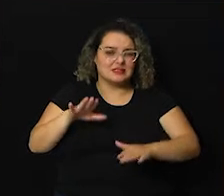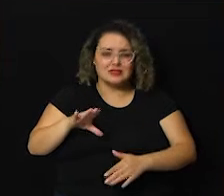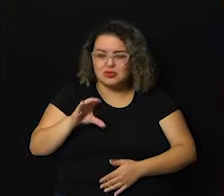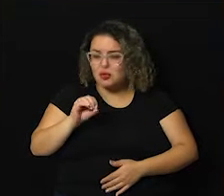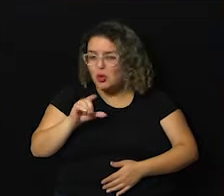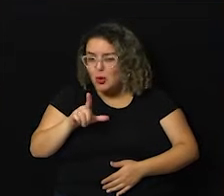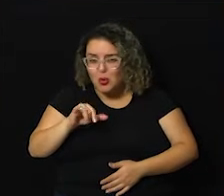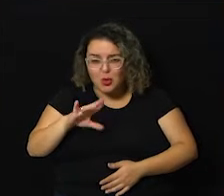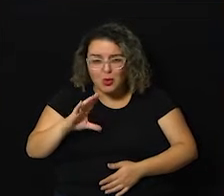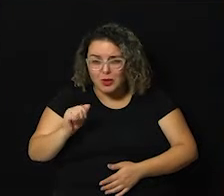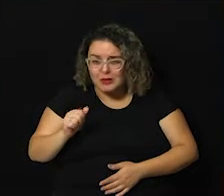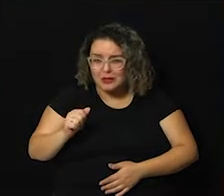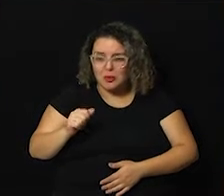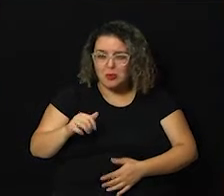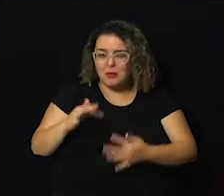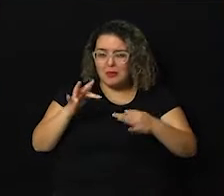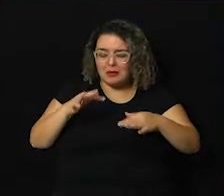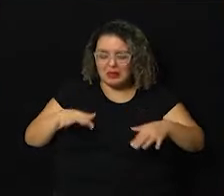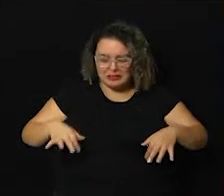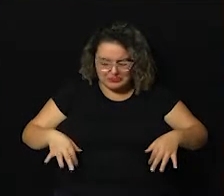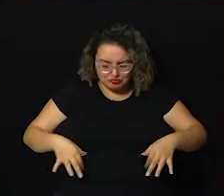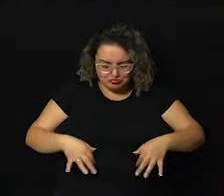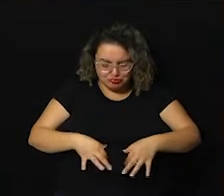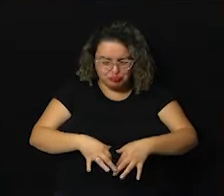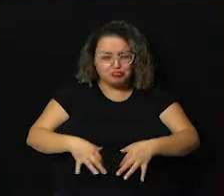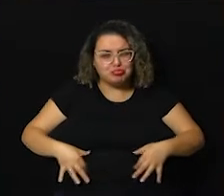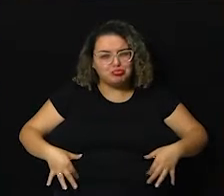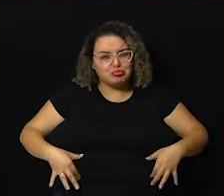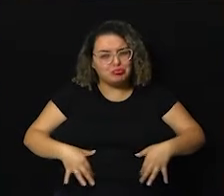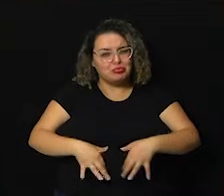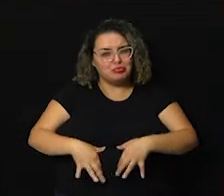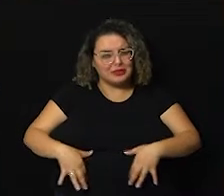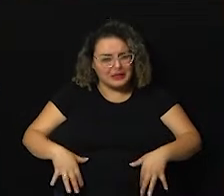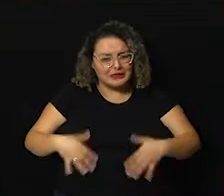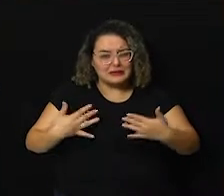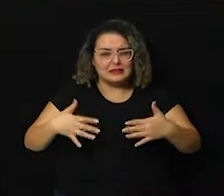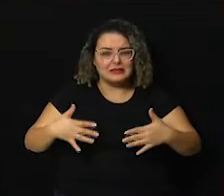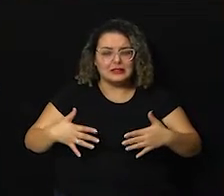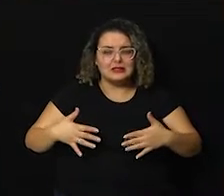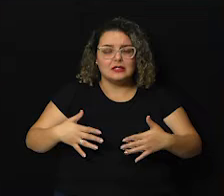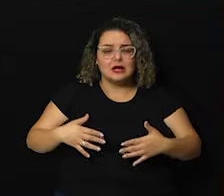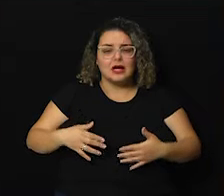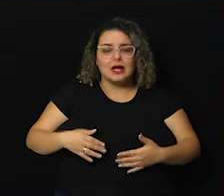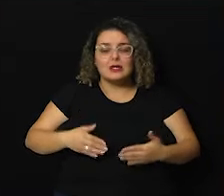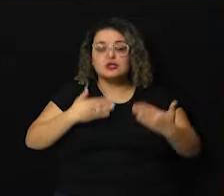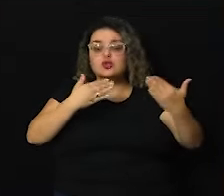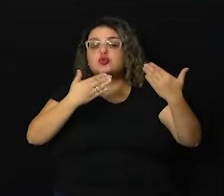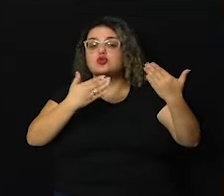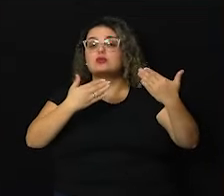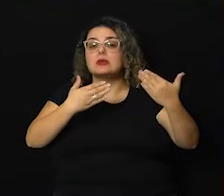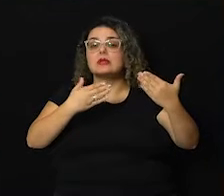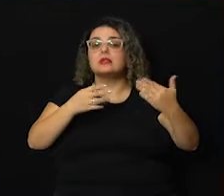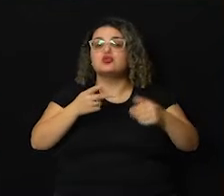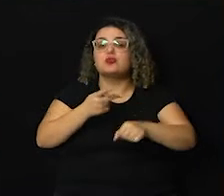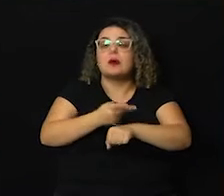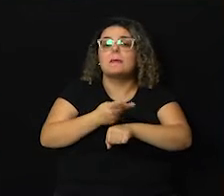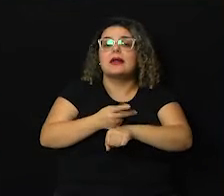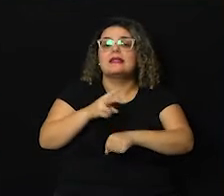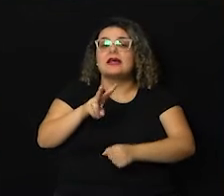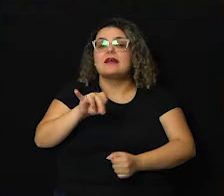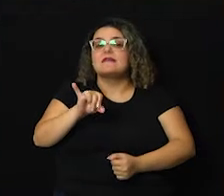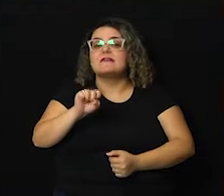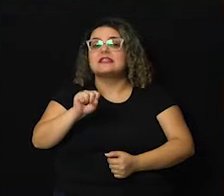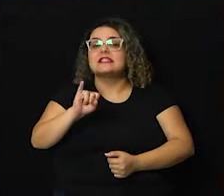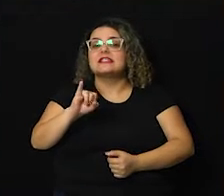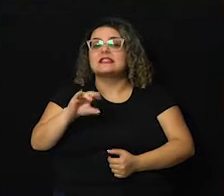uma distensão abdominal quando come gordura ou coisa que valha, suspeita lá de uma pedra na vesícula, vai fazer um ultrassom,